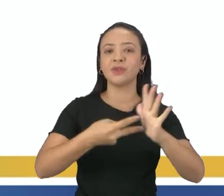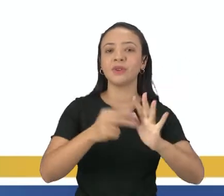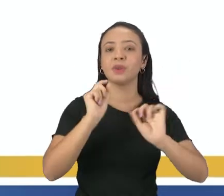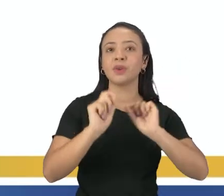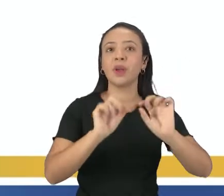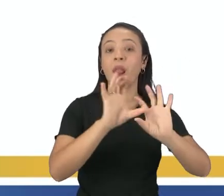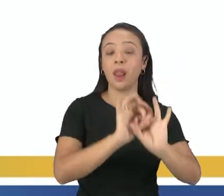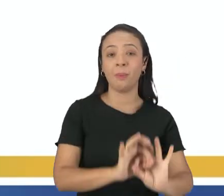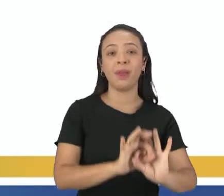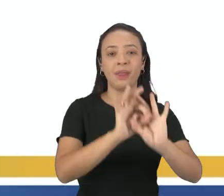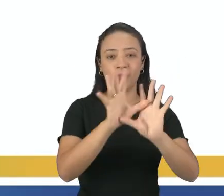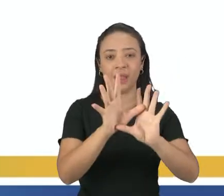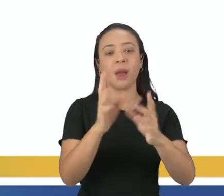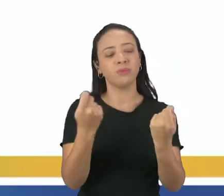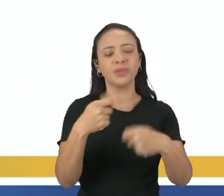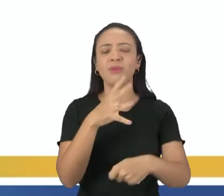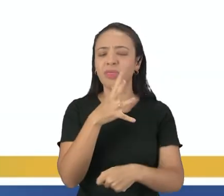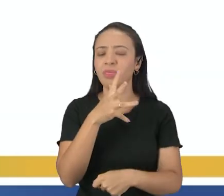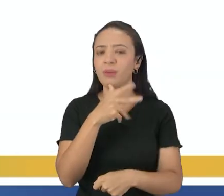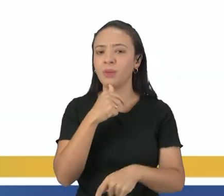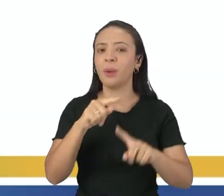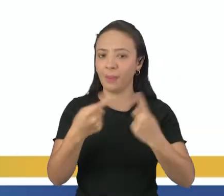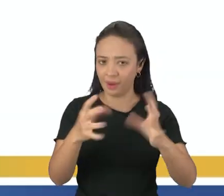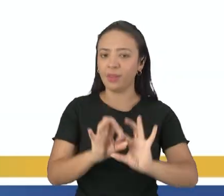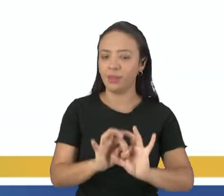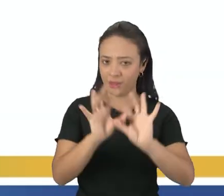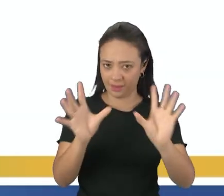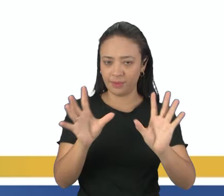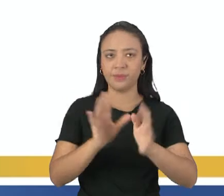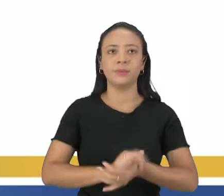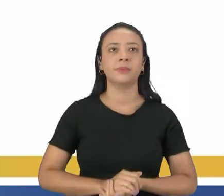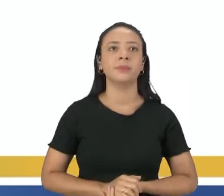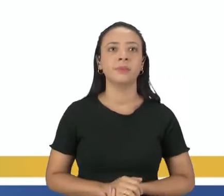significa liberdade, ainda que tardia.